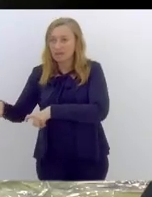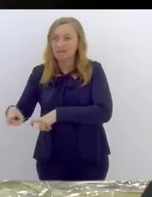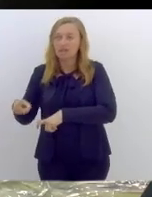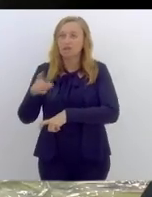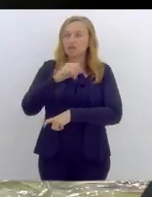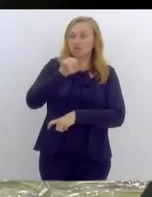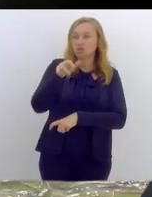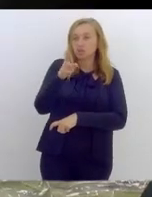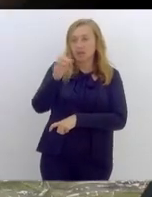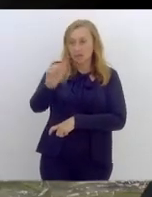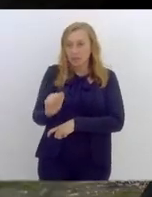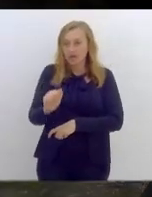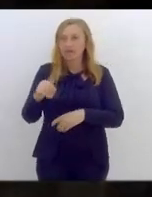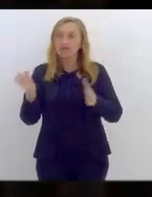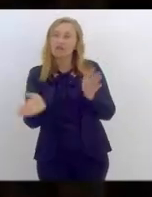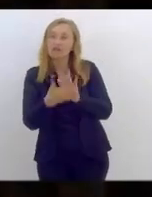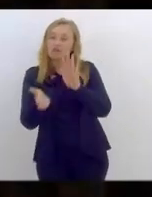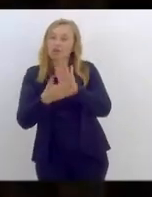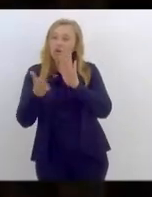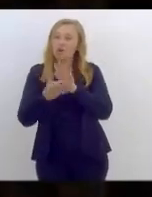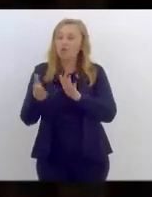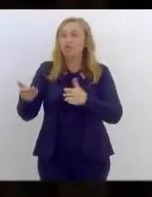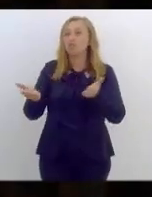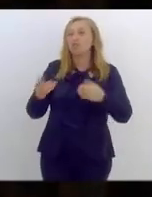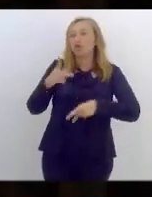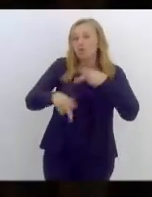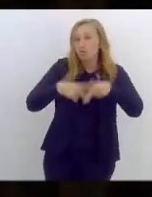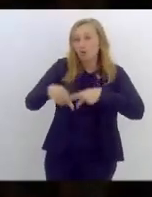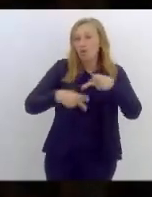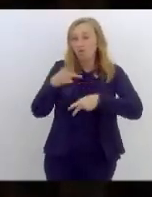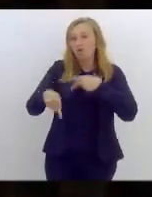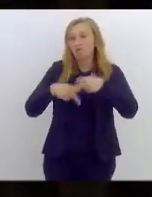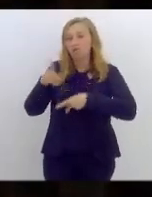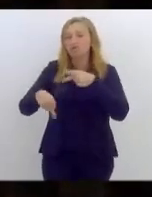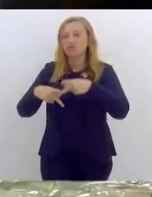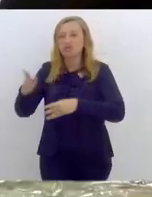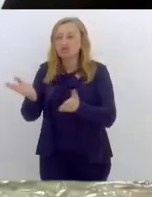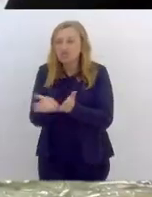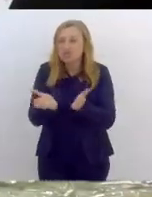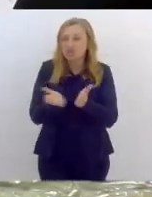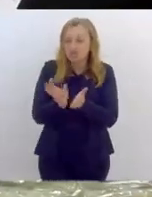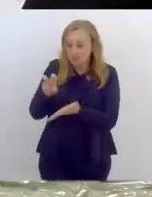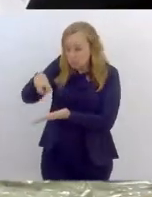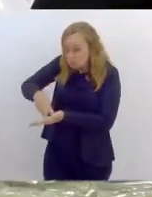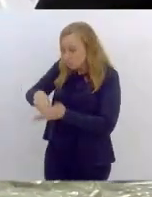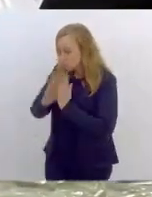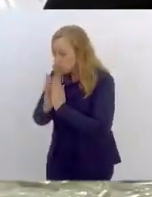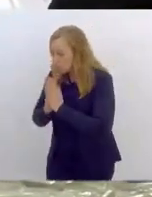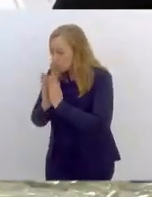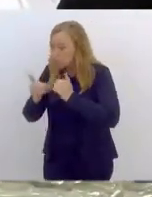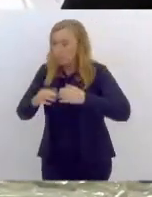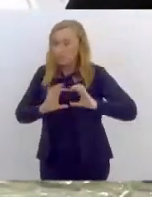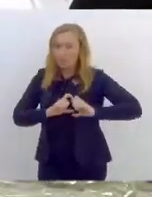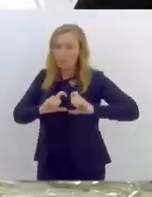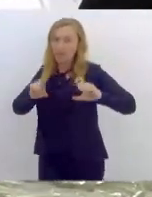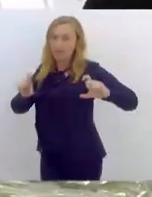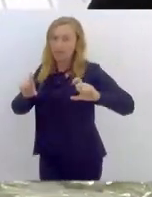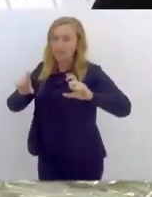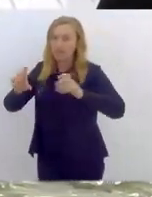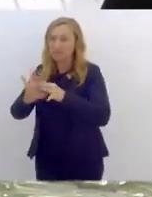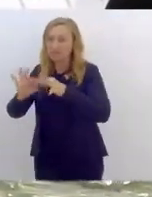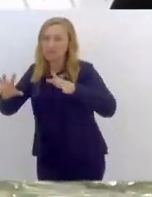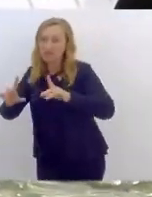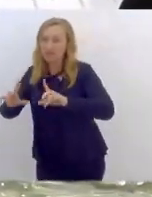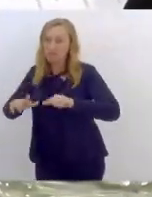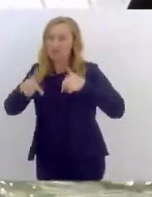Jurema. Eu louvo o povo de Cristo, que se põe de joelho a orar. Eu abro meu coração e deixo a luz do céu